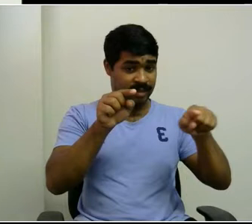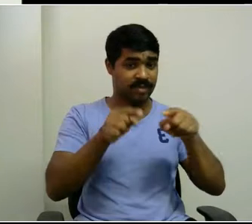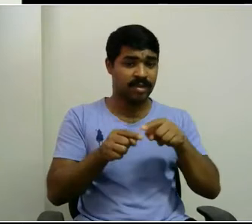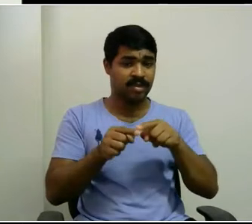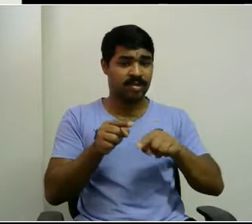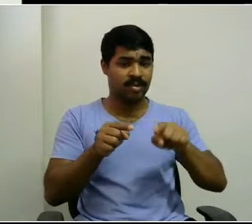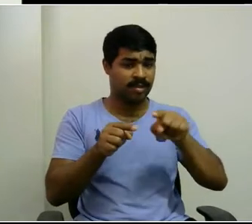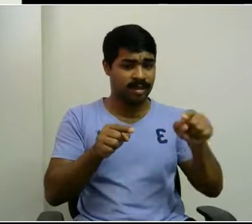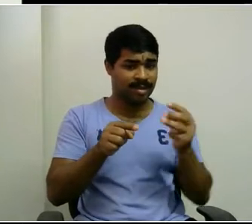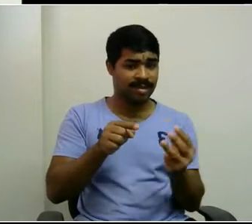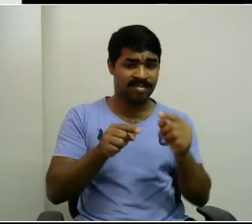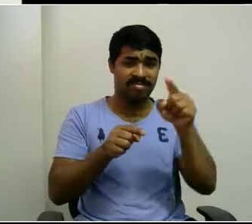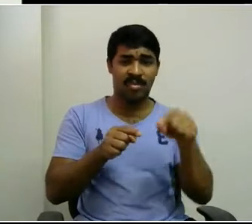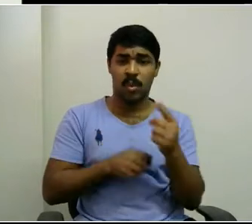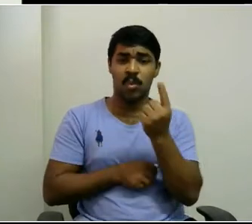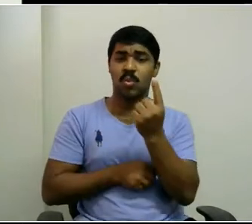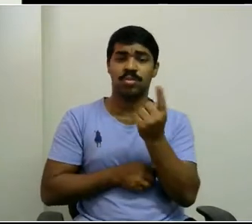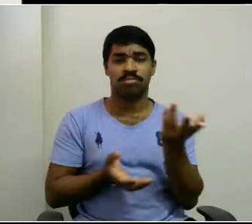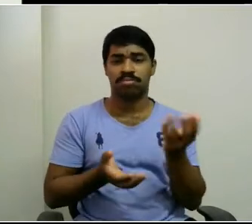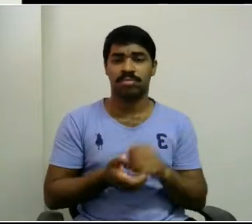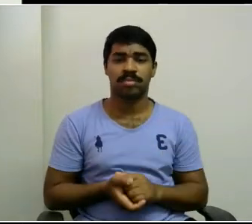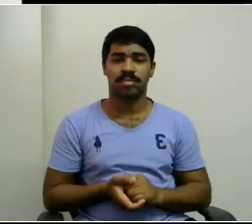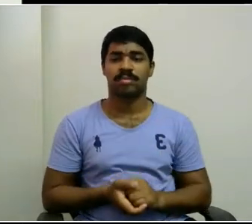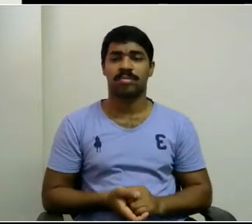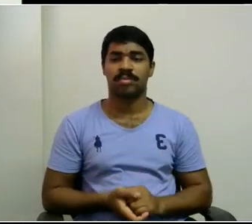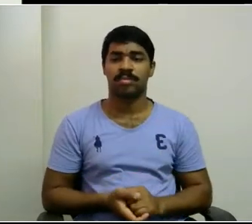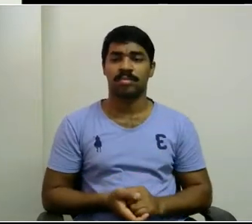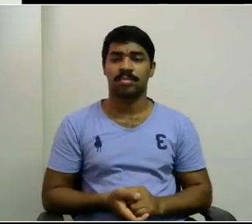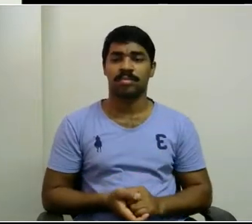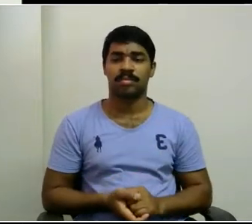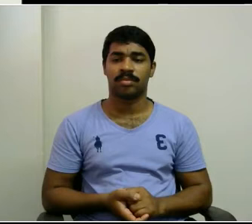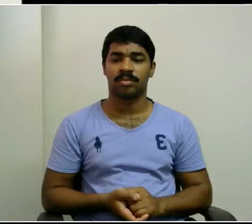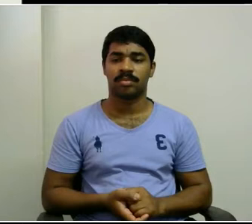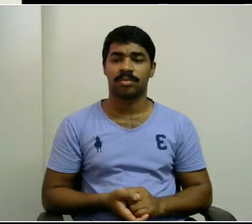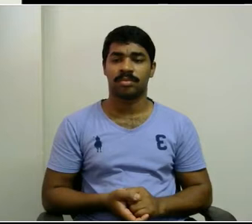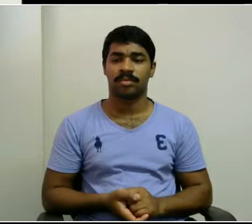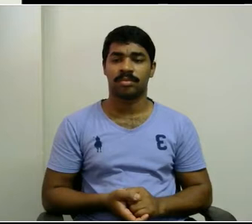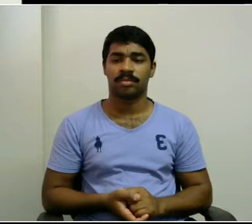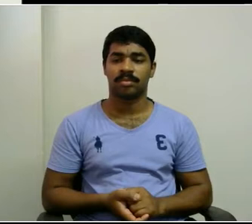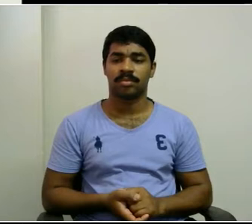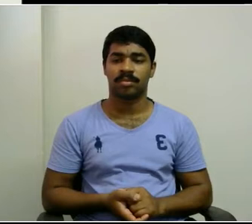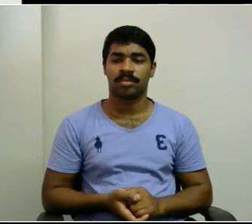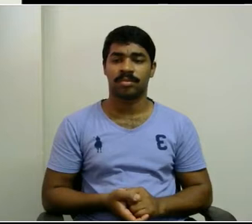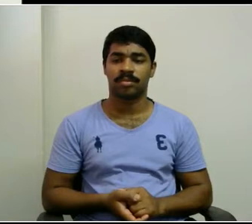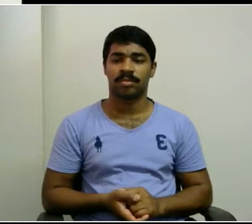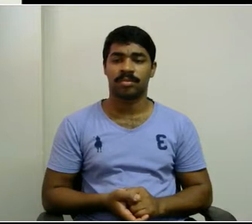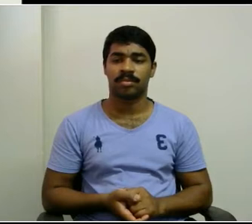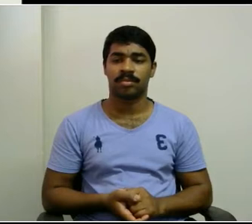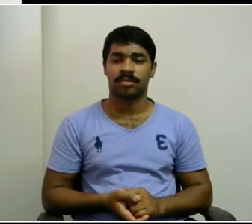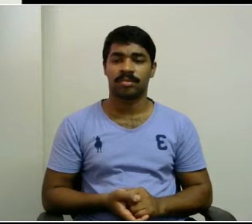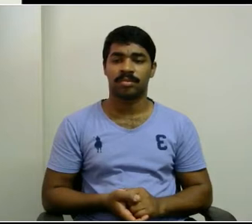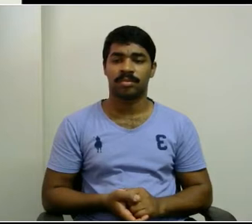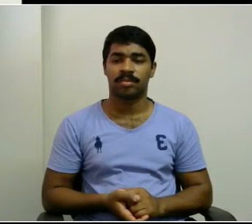Porque aqui a raiz de 3 mais 1 dividido para a raiz de 3 mais 1 é 1, né? Então, não estou alterando nada. Então, você vai multiplicar. A multiplicação de fração, esse com